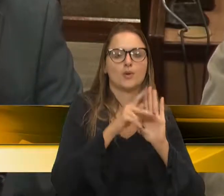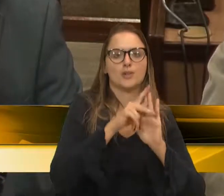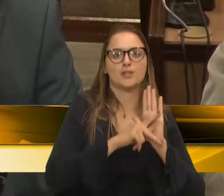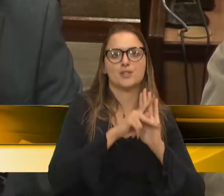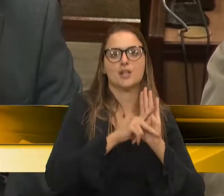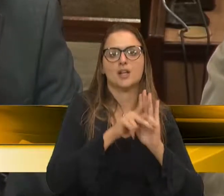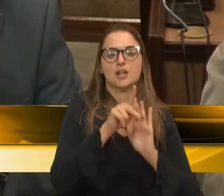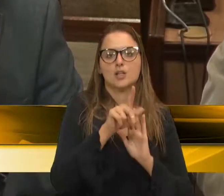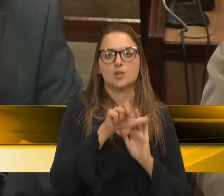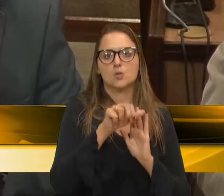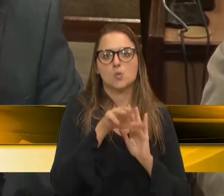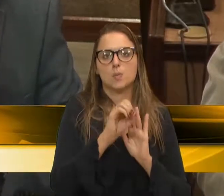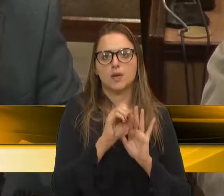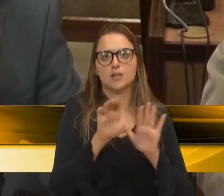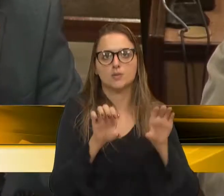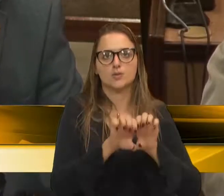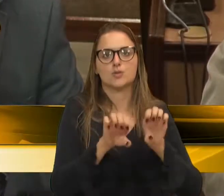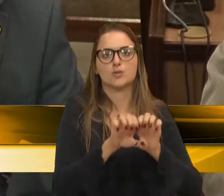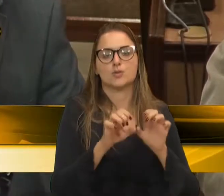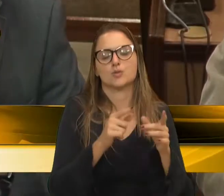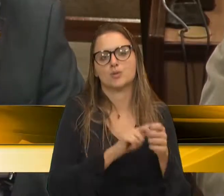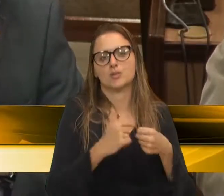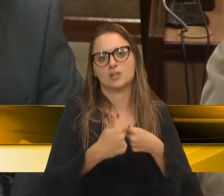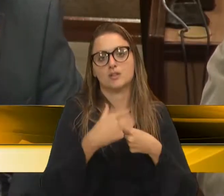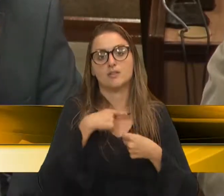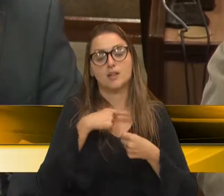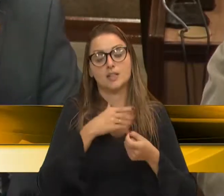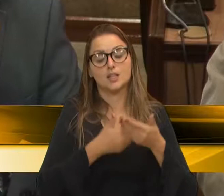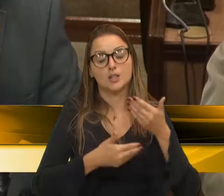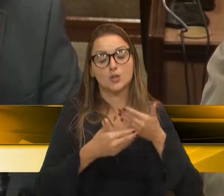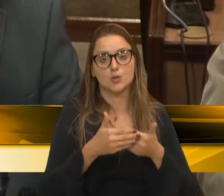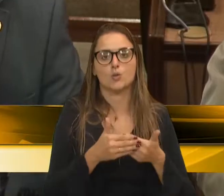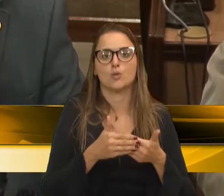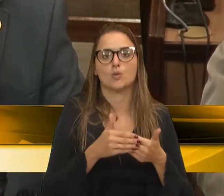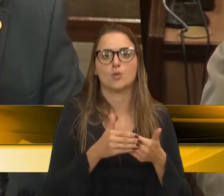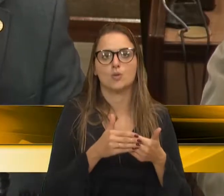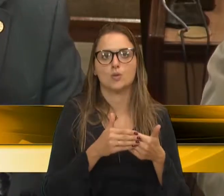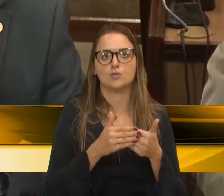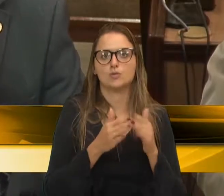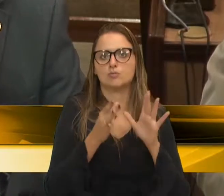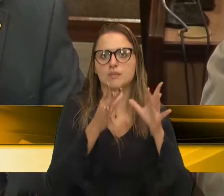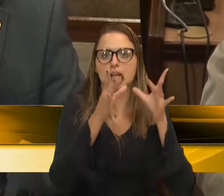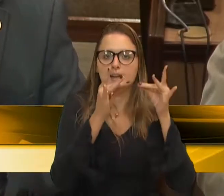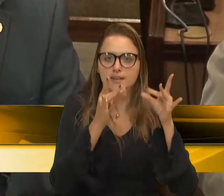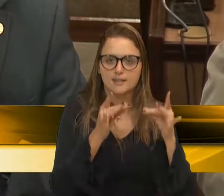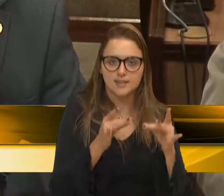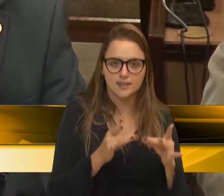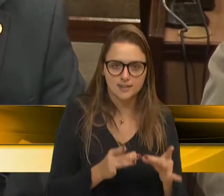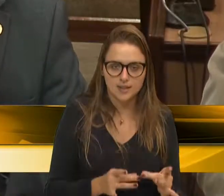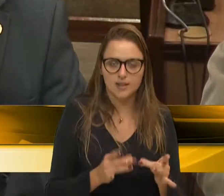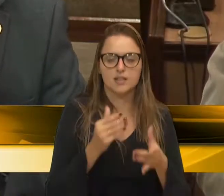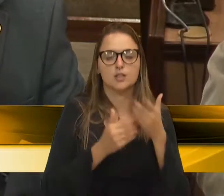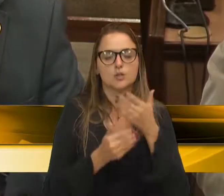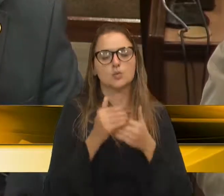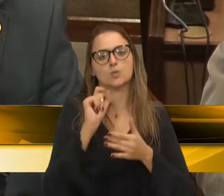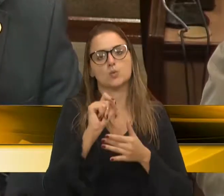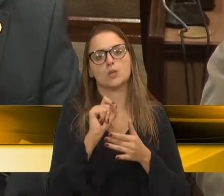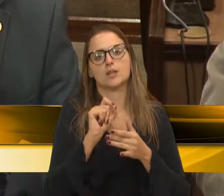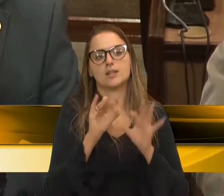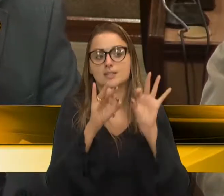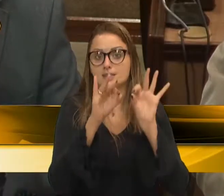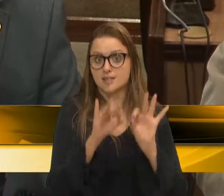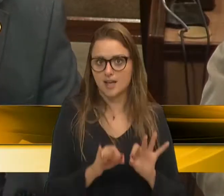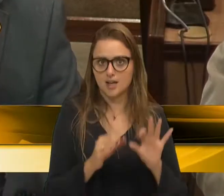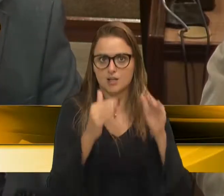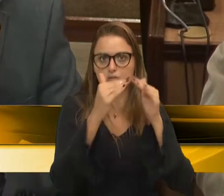o plano diretor nós vamos ter todo o requisito básico, tudo que vai estar verdadeiramente